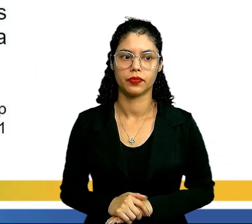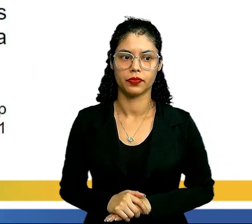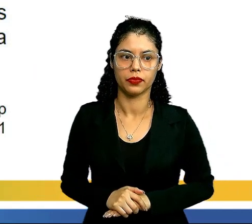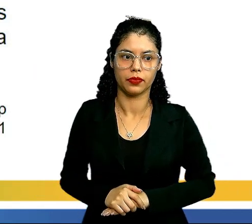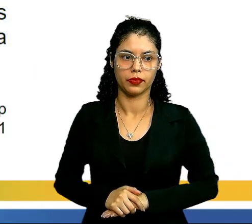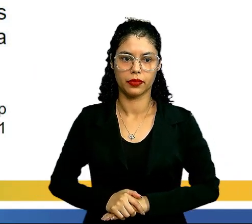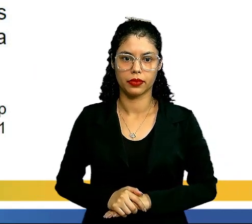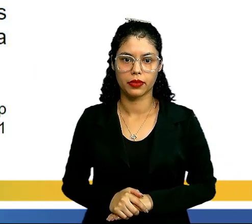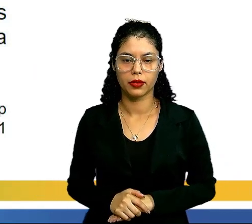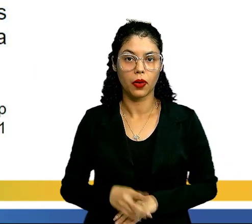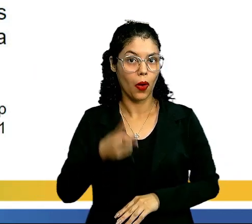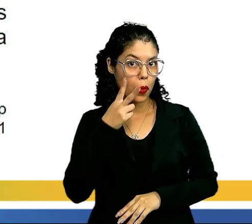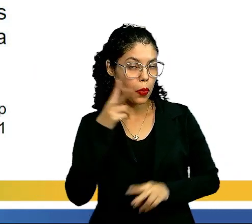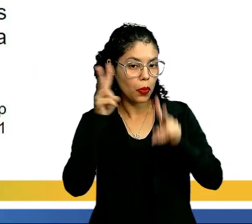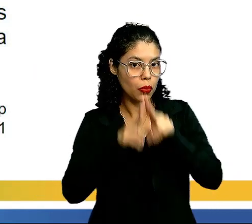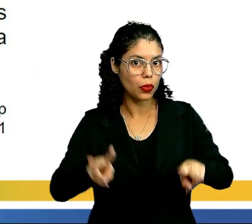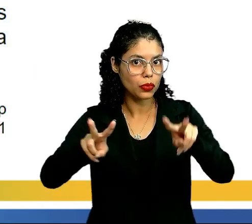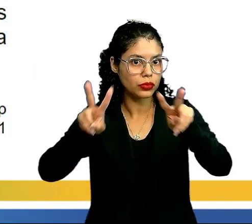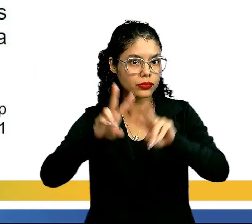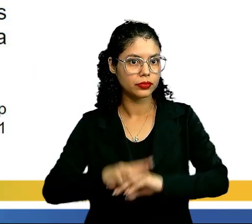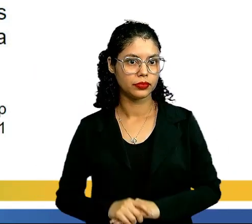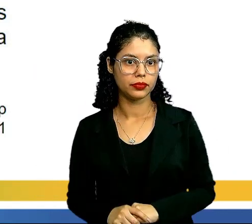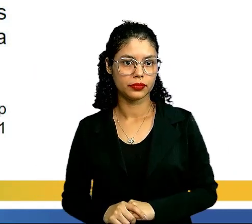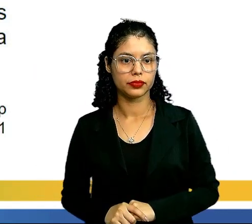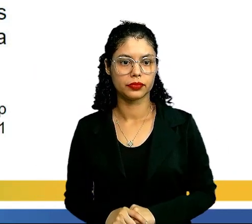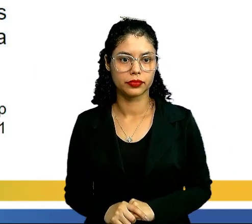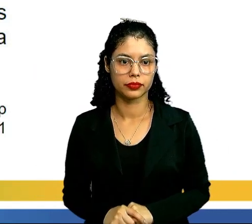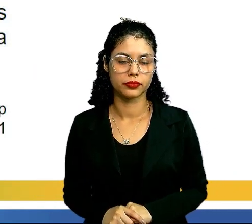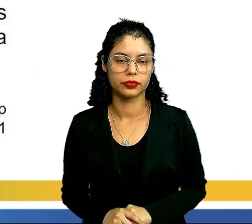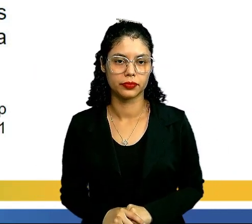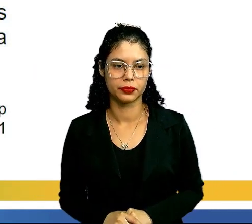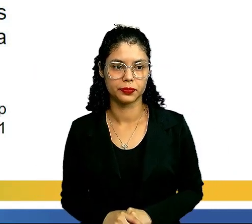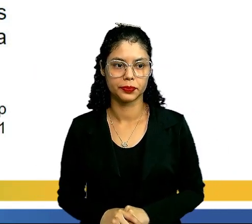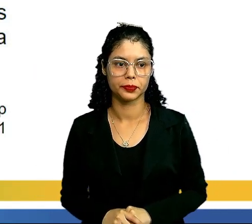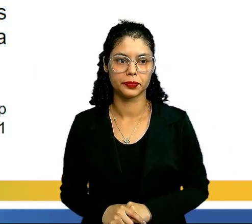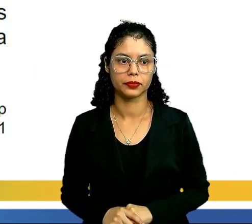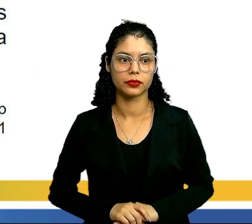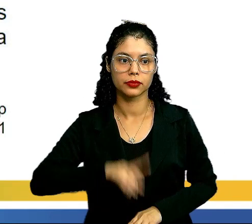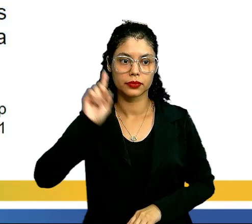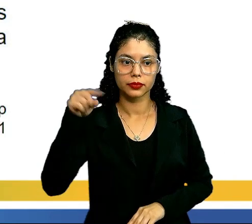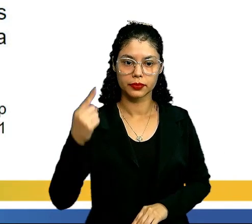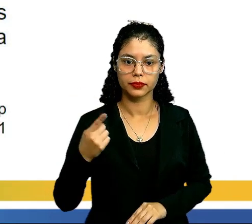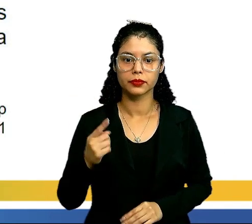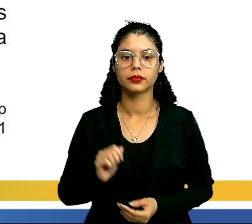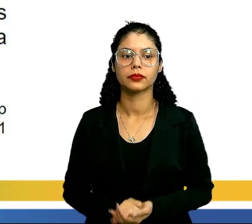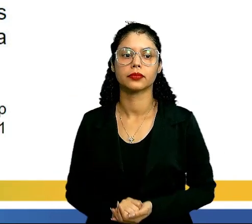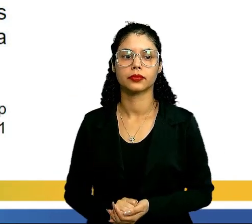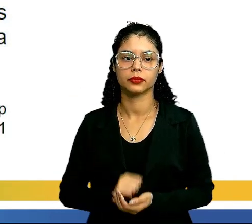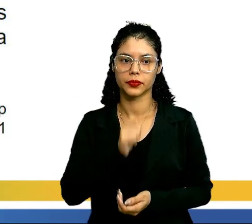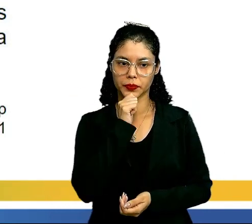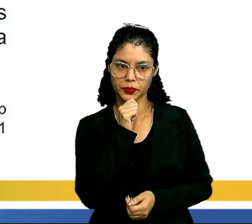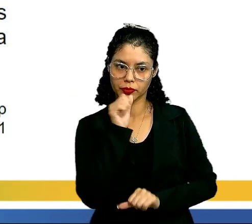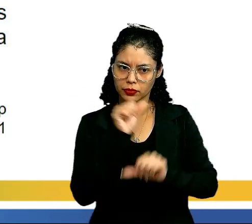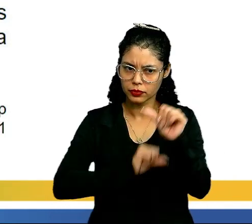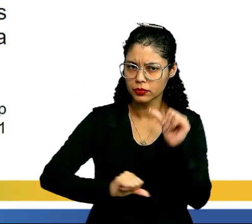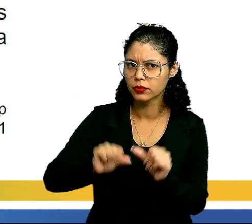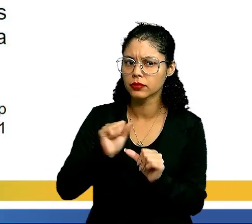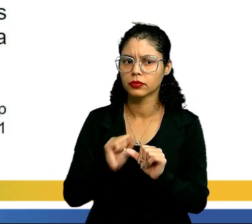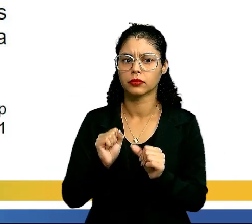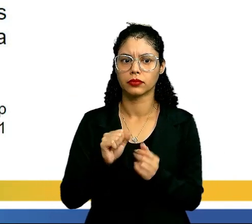à sua volta. Olha a visão eurocêntrica que a gente acabou de ver. Então, aquela